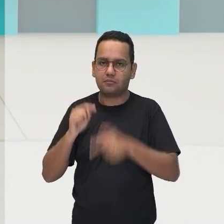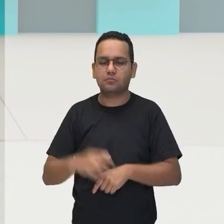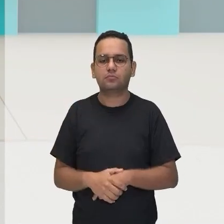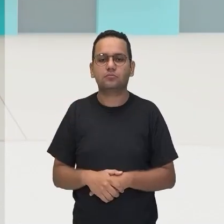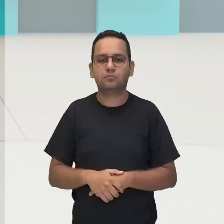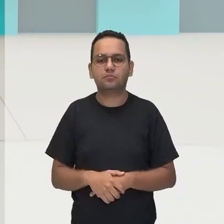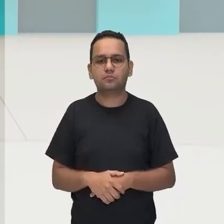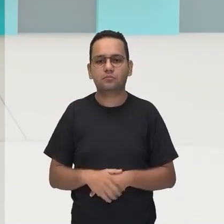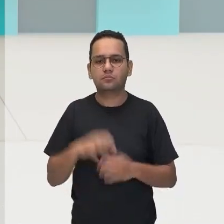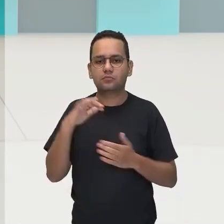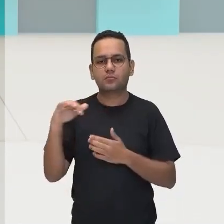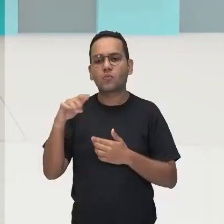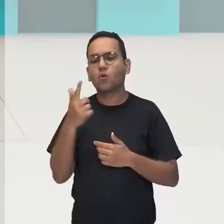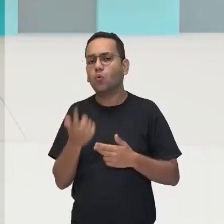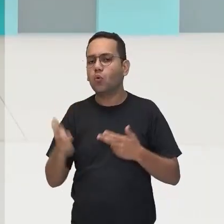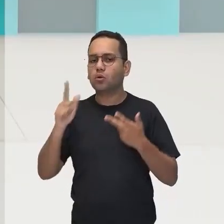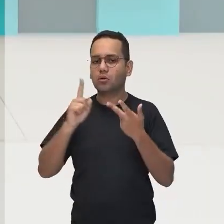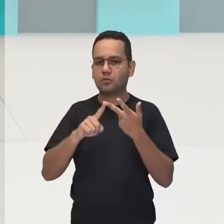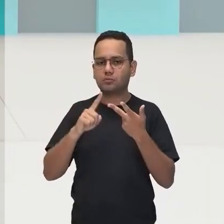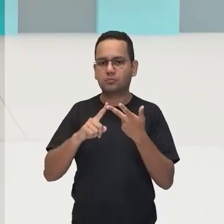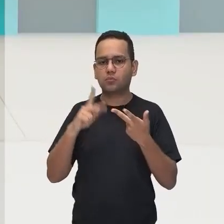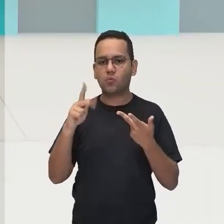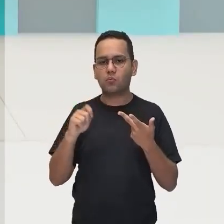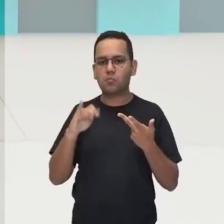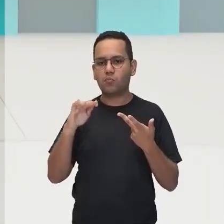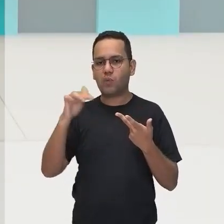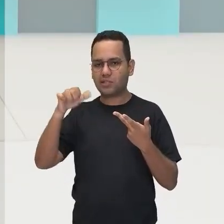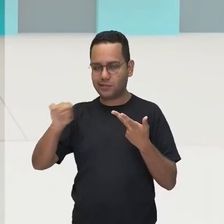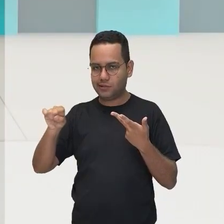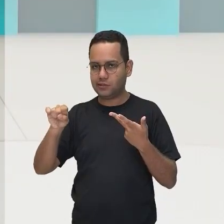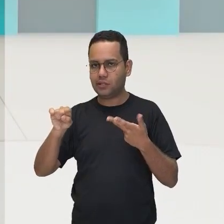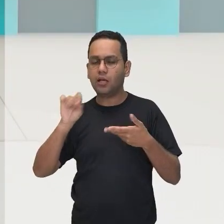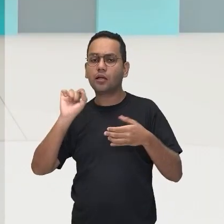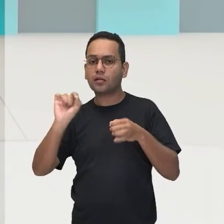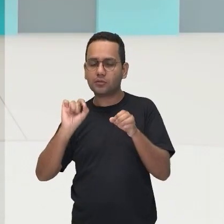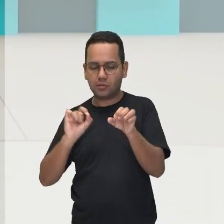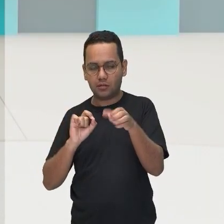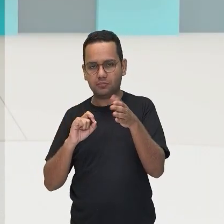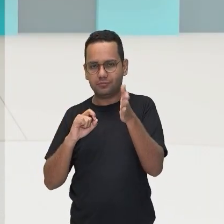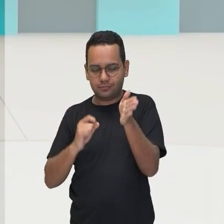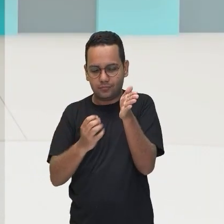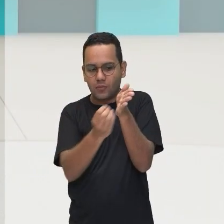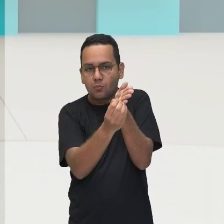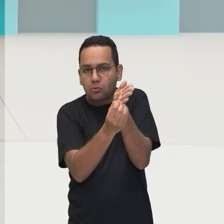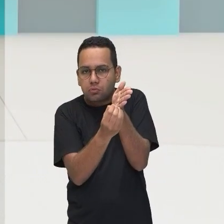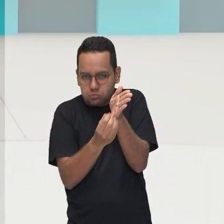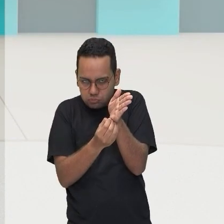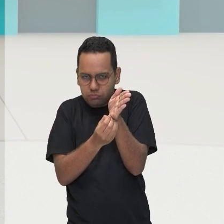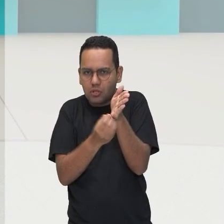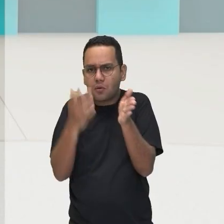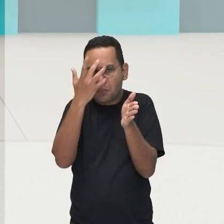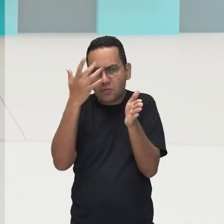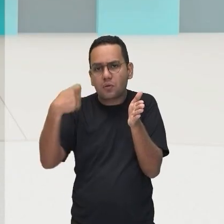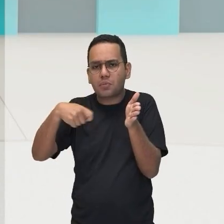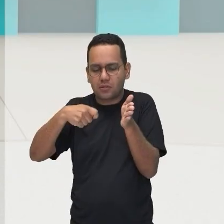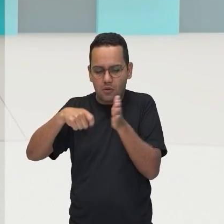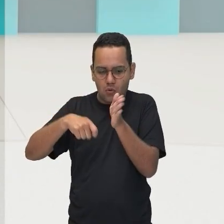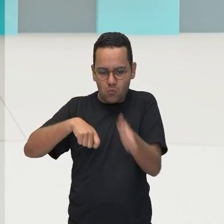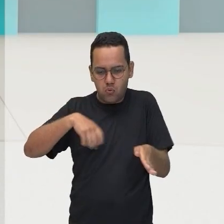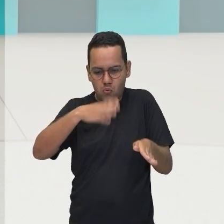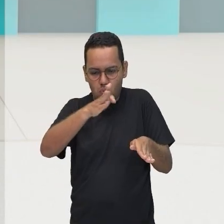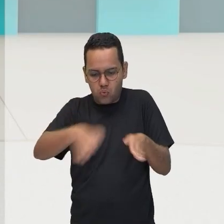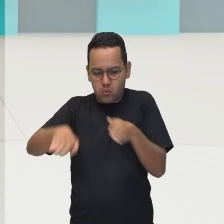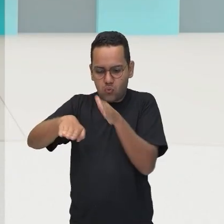fala. Temos também a prática do patins, que você vai ter que se locomover, se equilibrar e fazer